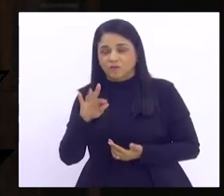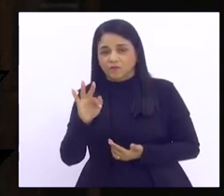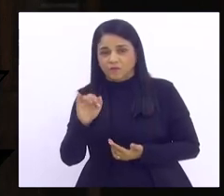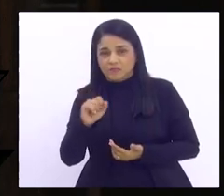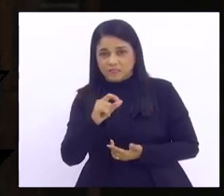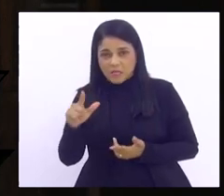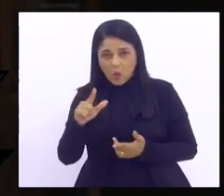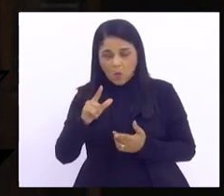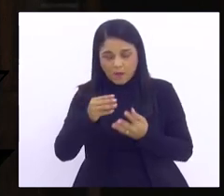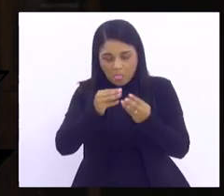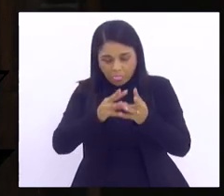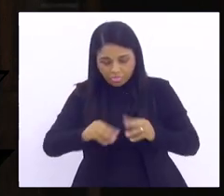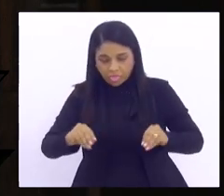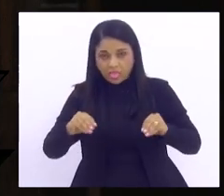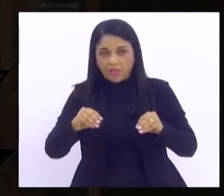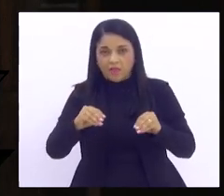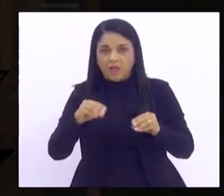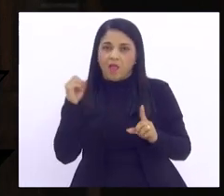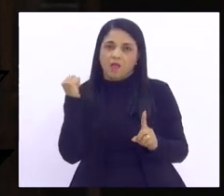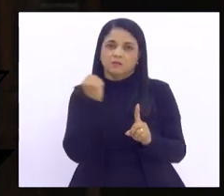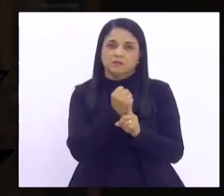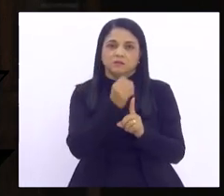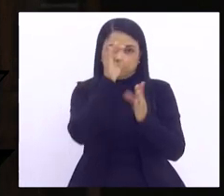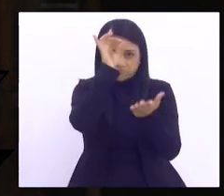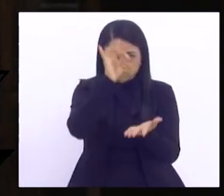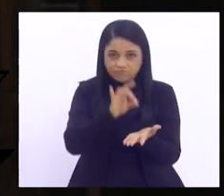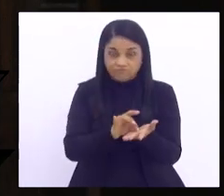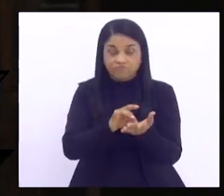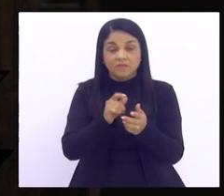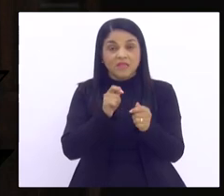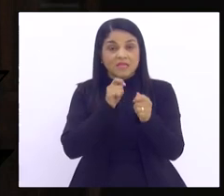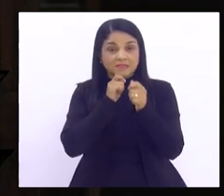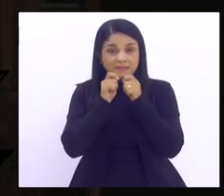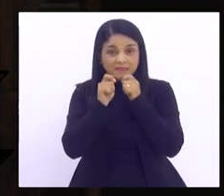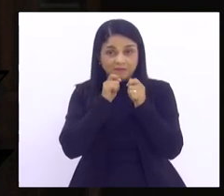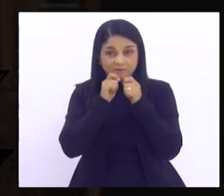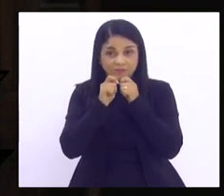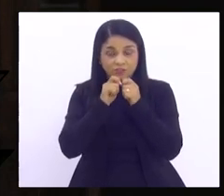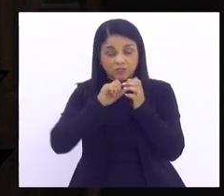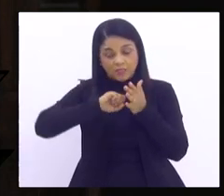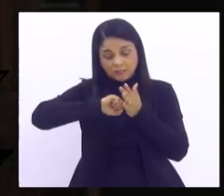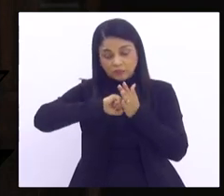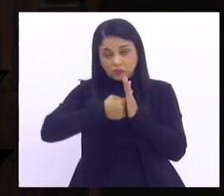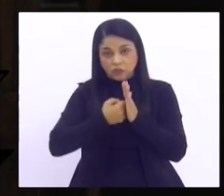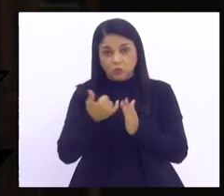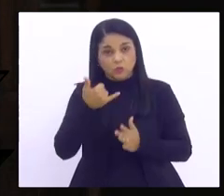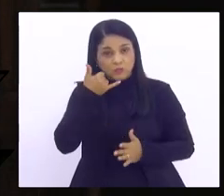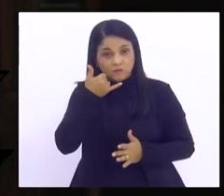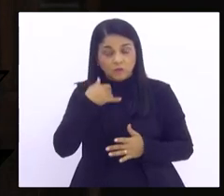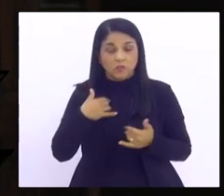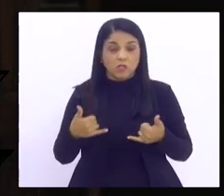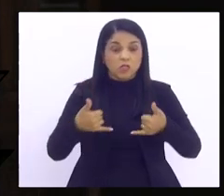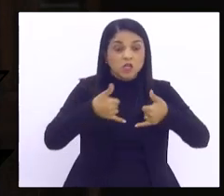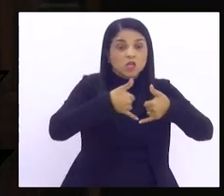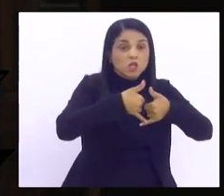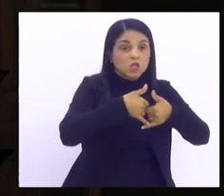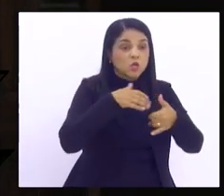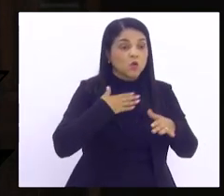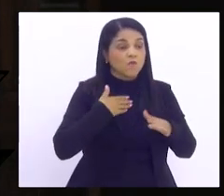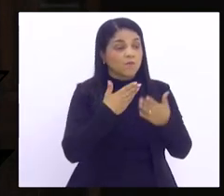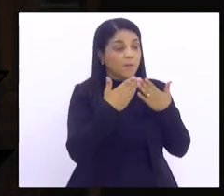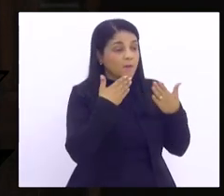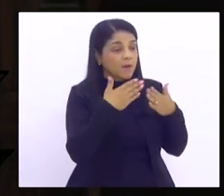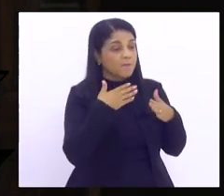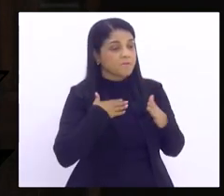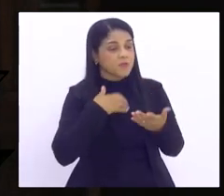assassinato. Depois que ele deu essa entrevista, ele desligou o telefone e falou com a esposa, hoje perdi